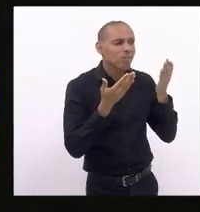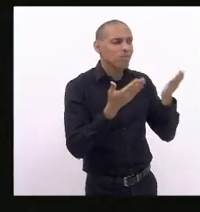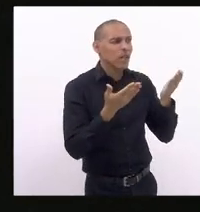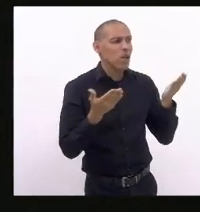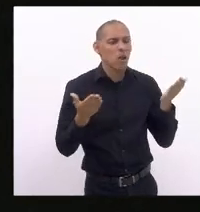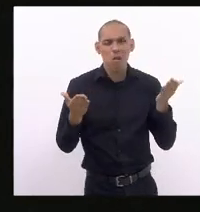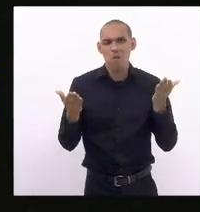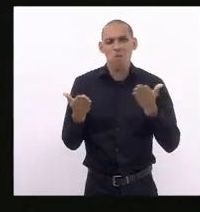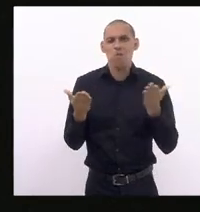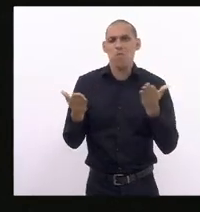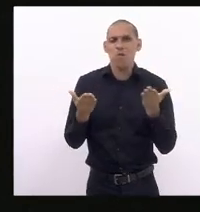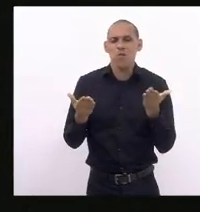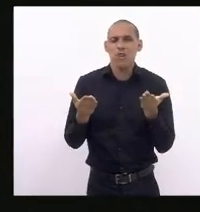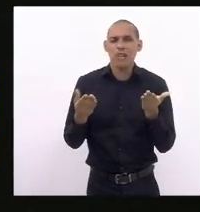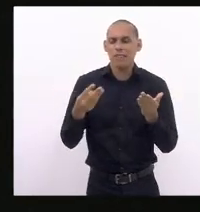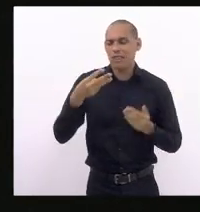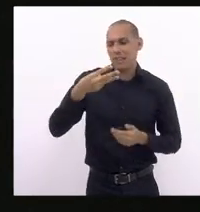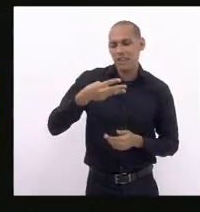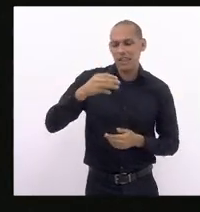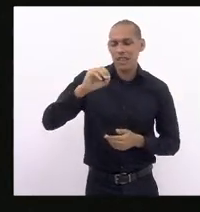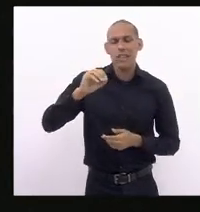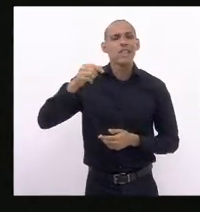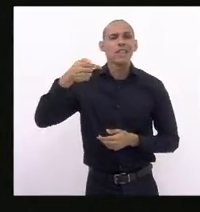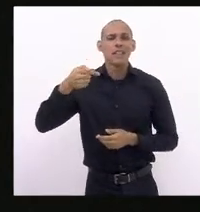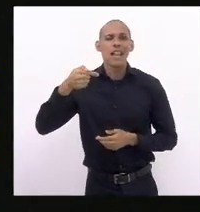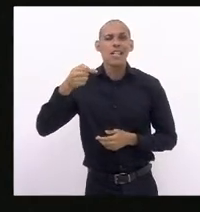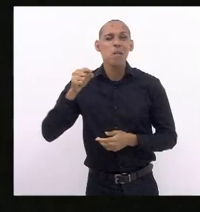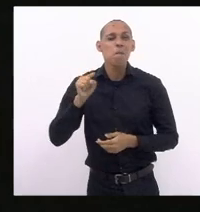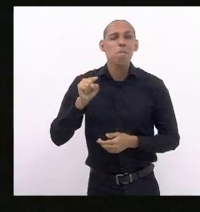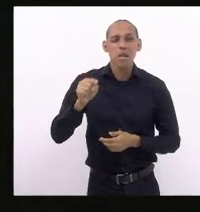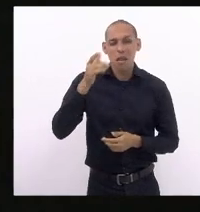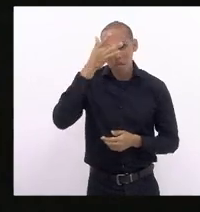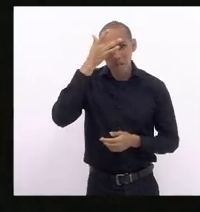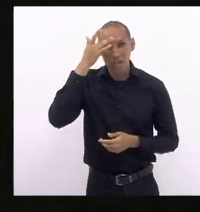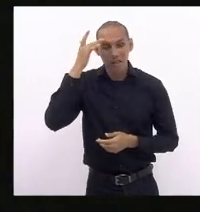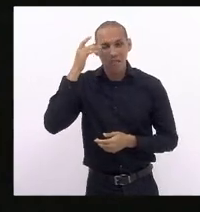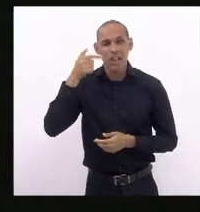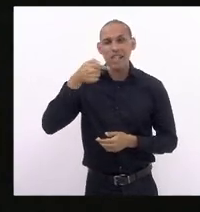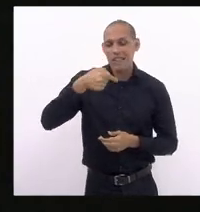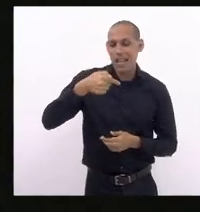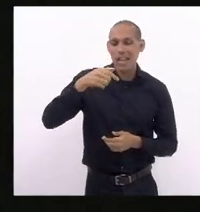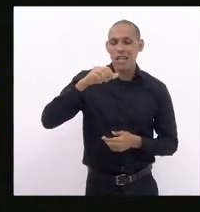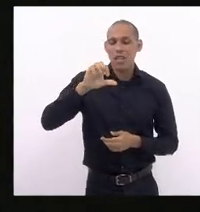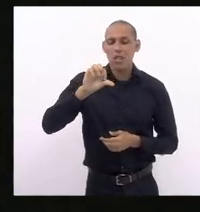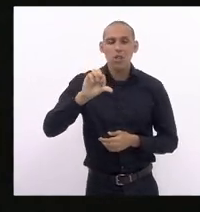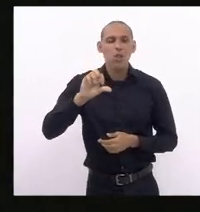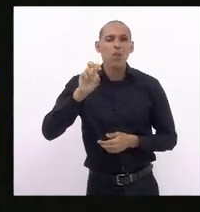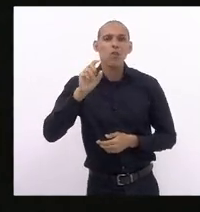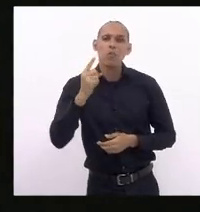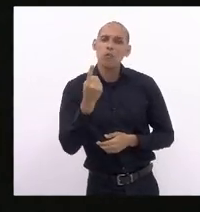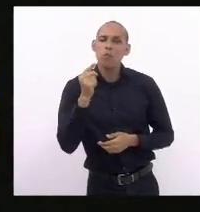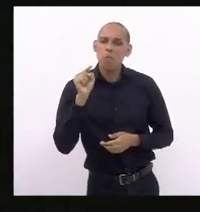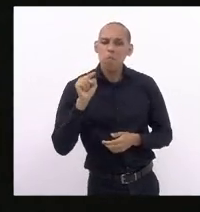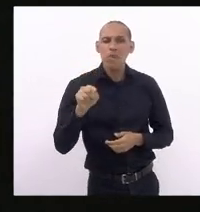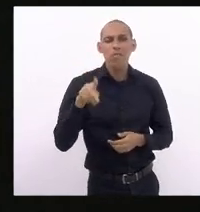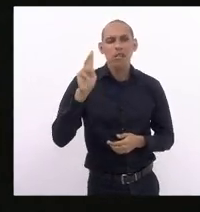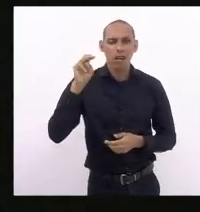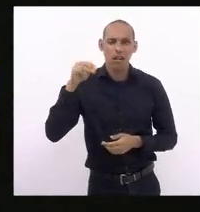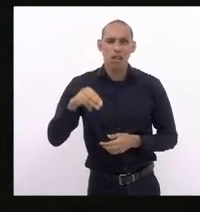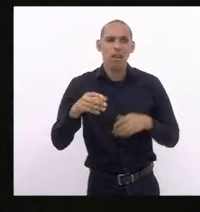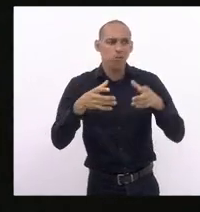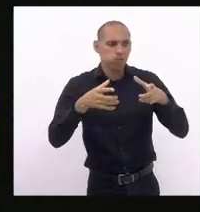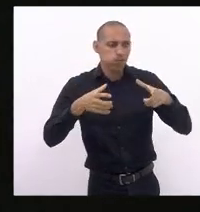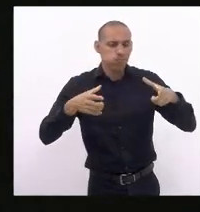hoje conta com 307 mil pessoas, com 791 mil quilômetros. Quero deixar aqui o